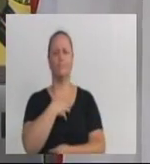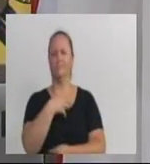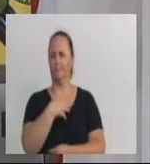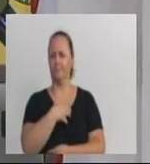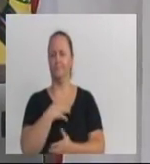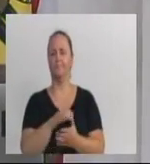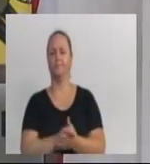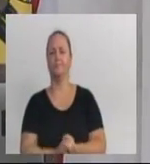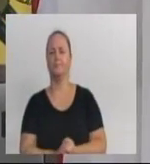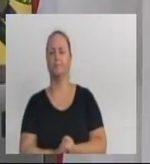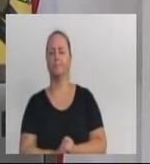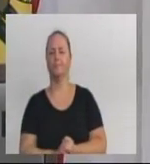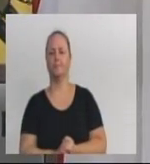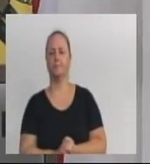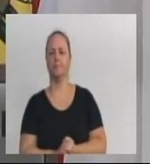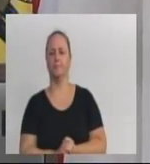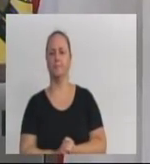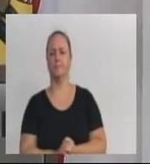porque